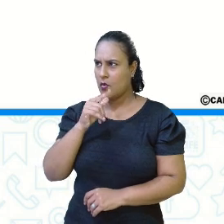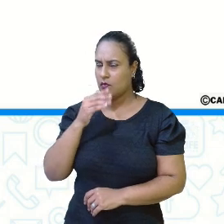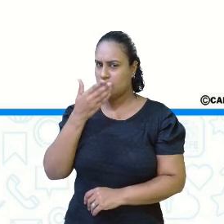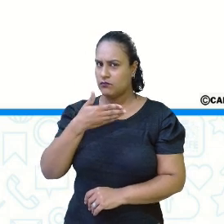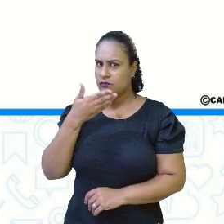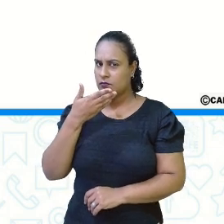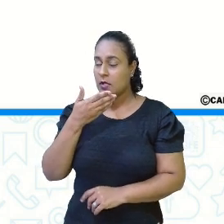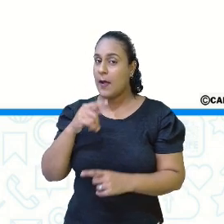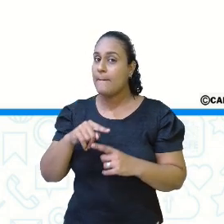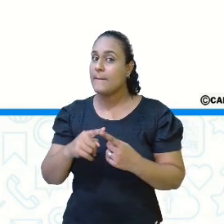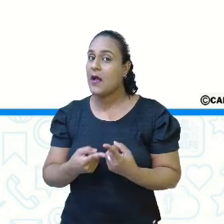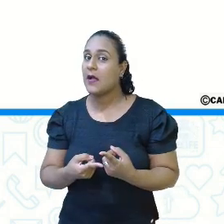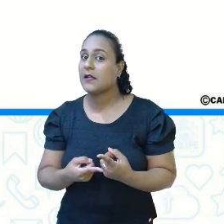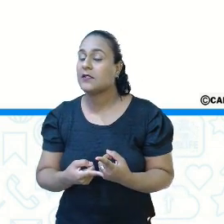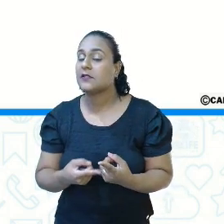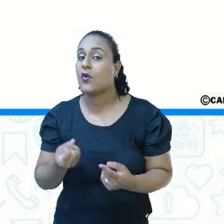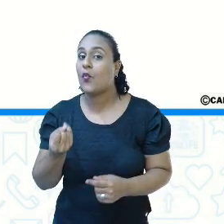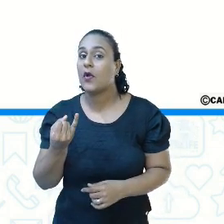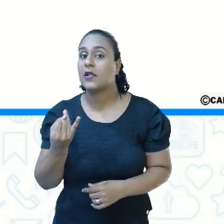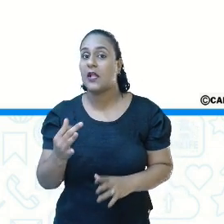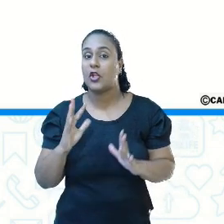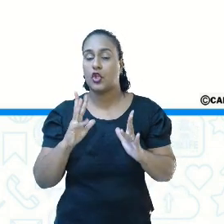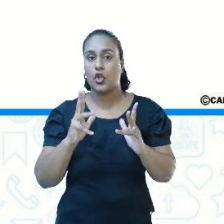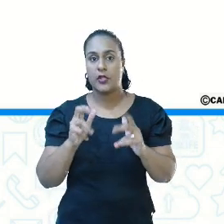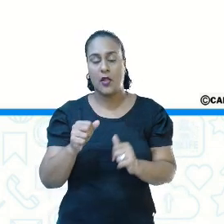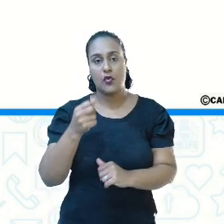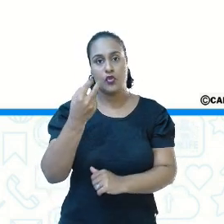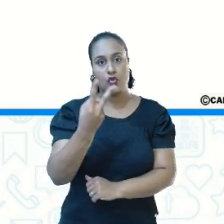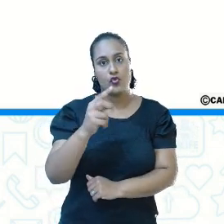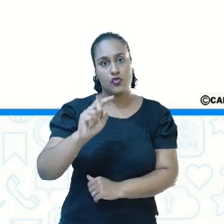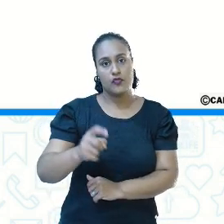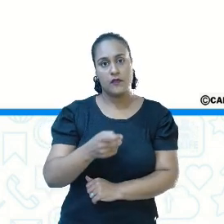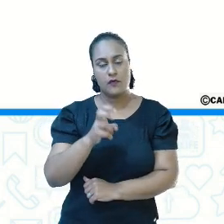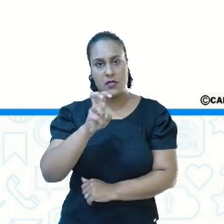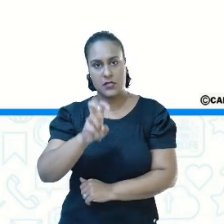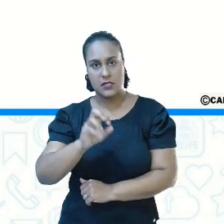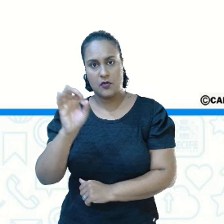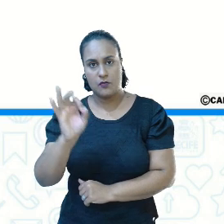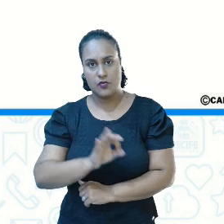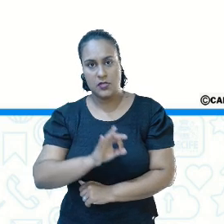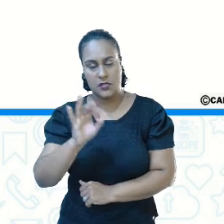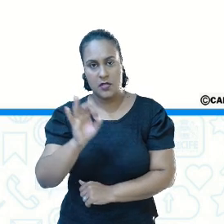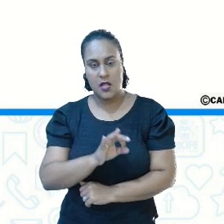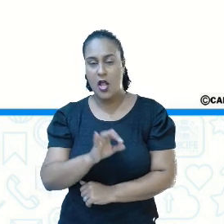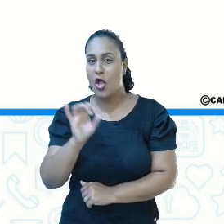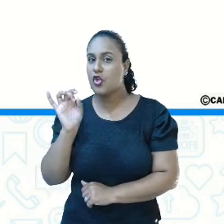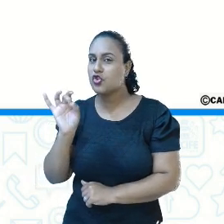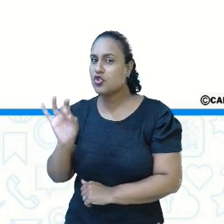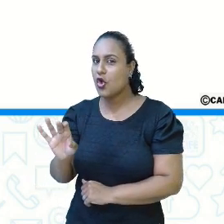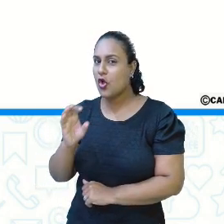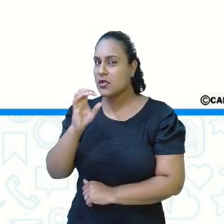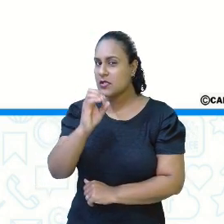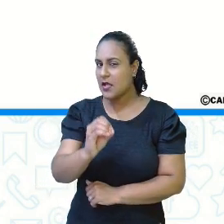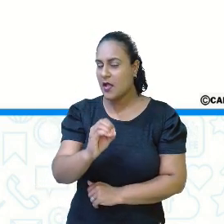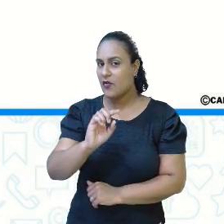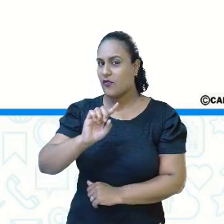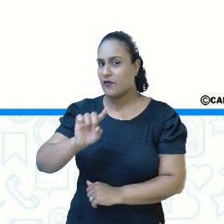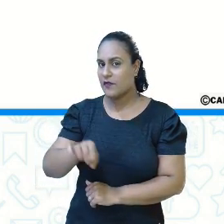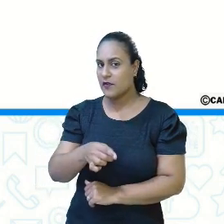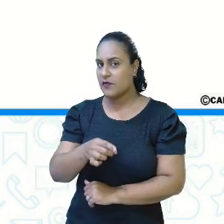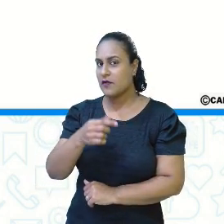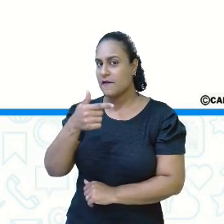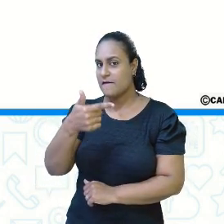2,5%, porém, da quantidade total de água doce na Terra, apenas